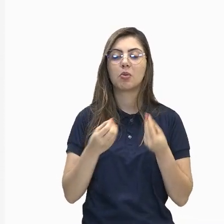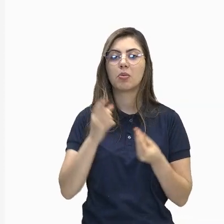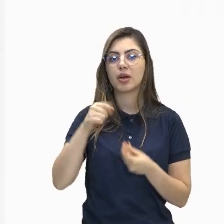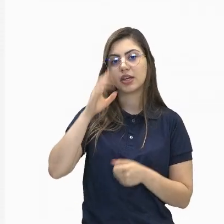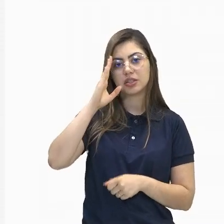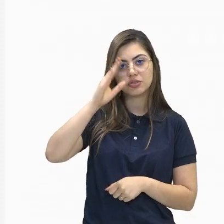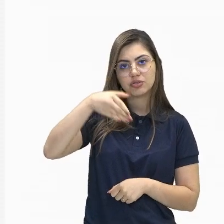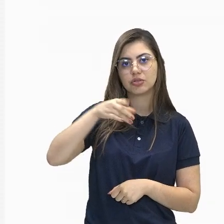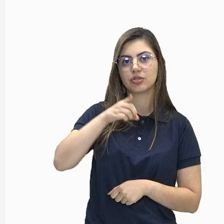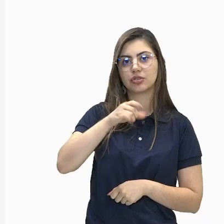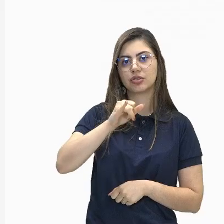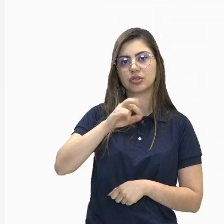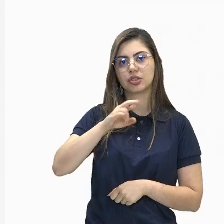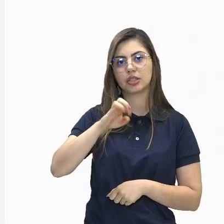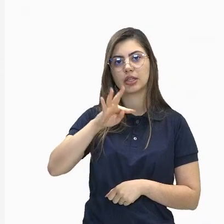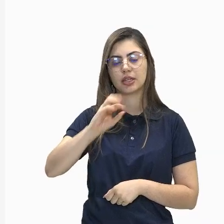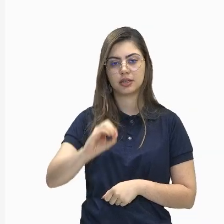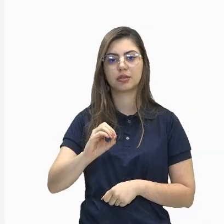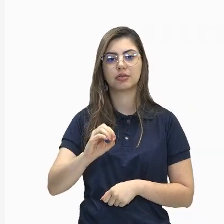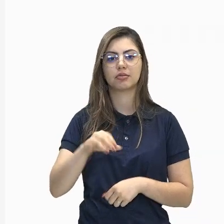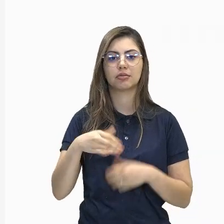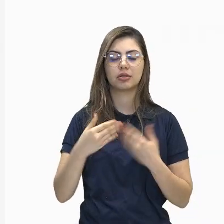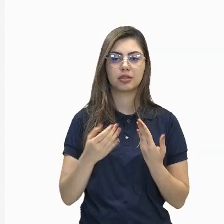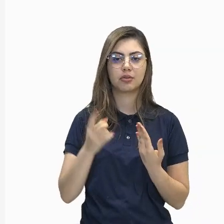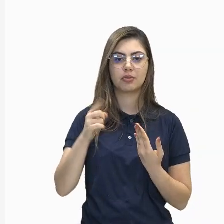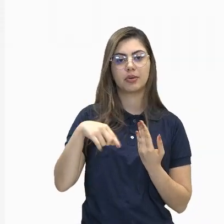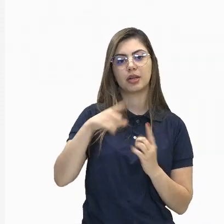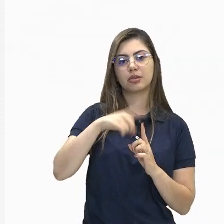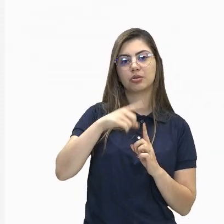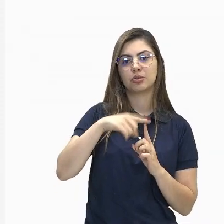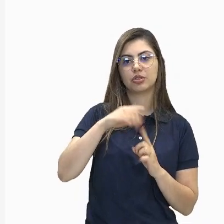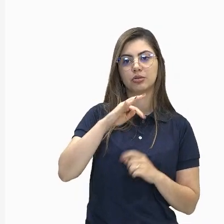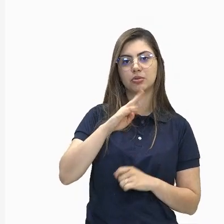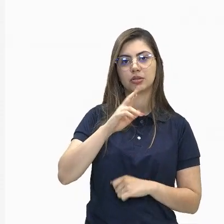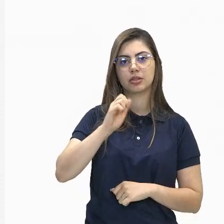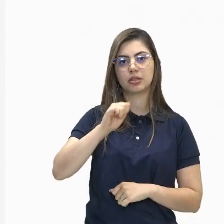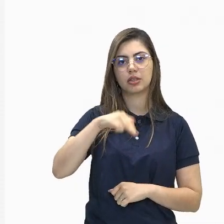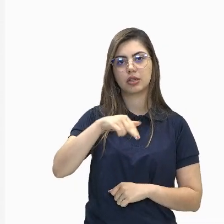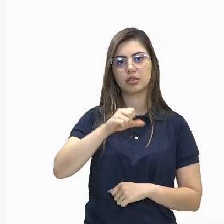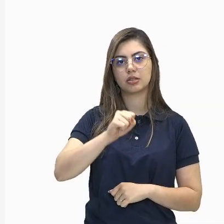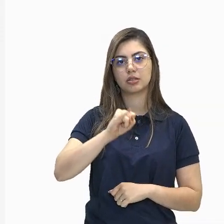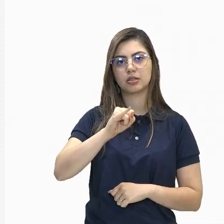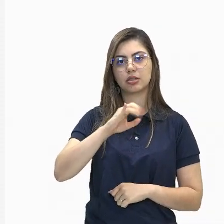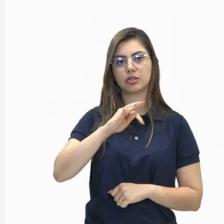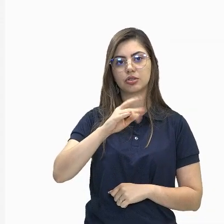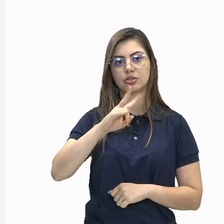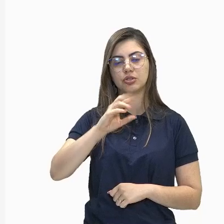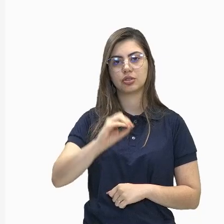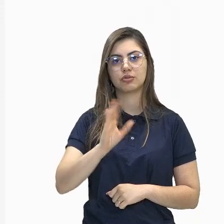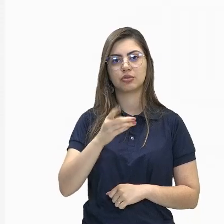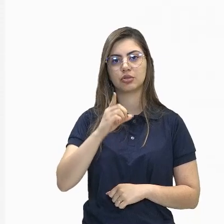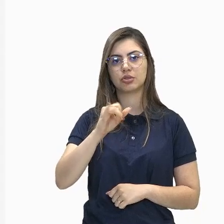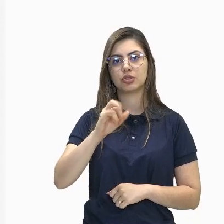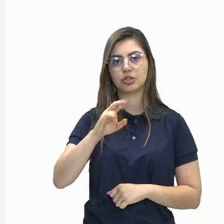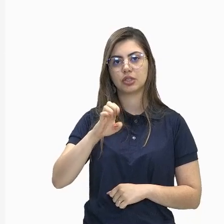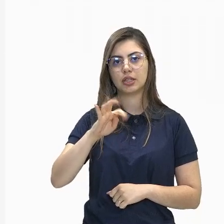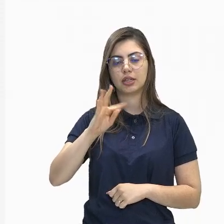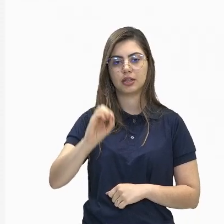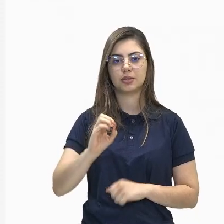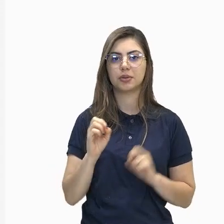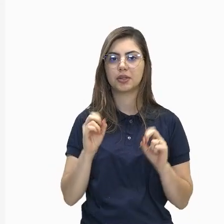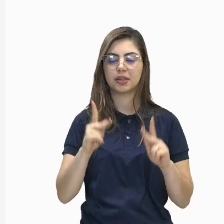direta. Então, nós chamamos o verbo de transitivo direto e o seu complemento, um objeto, de objeto